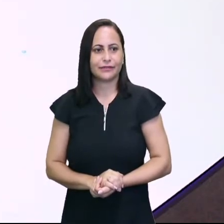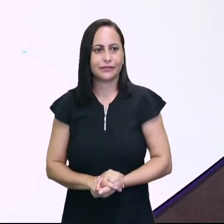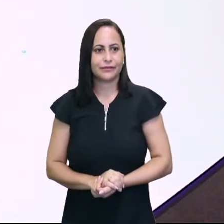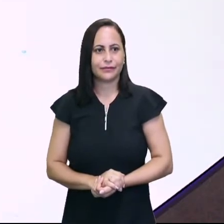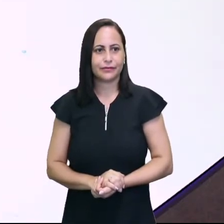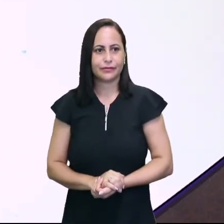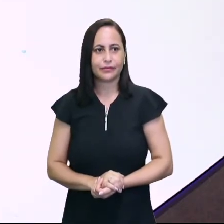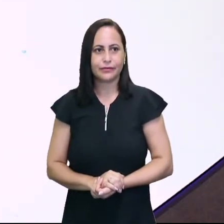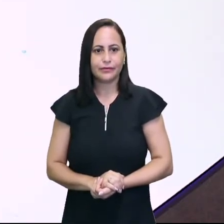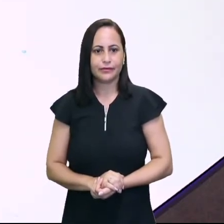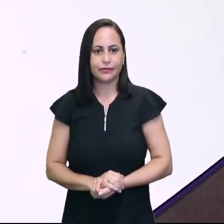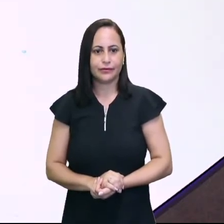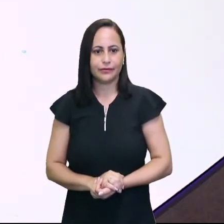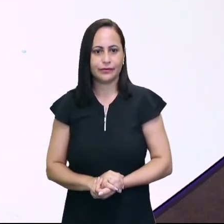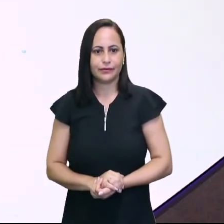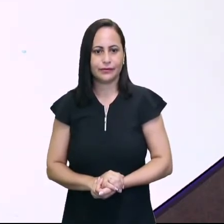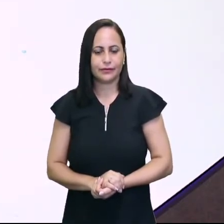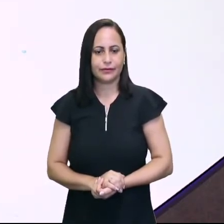Aqui.